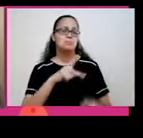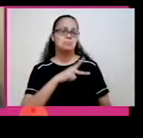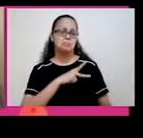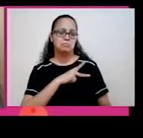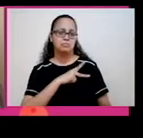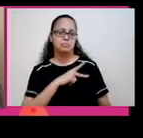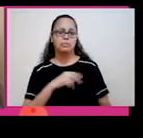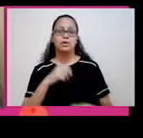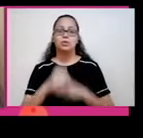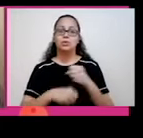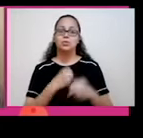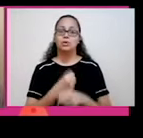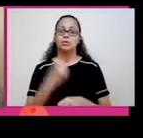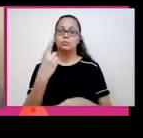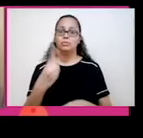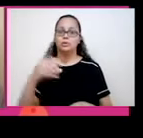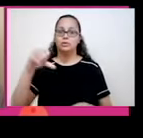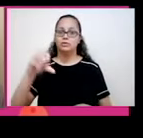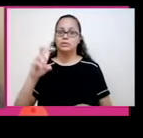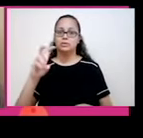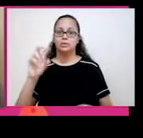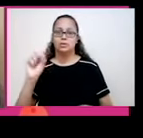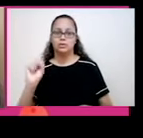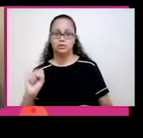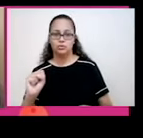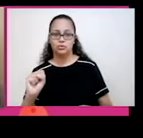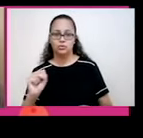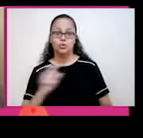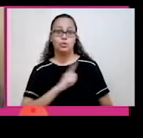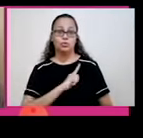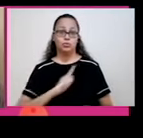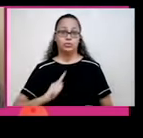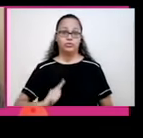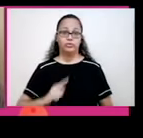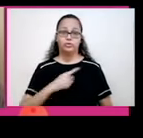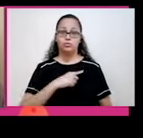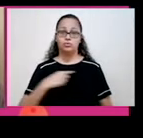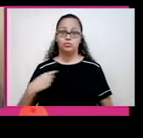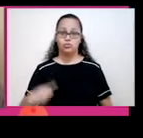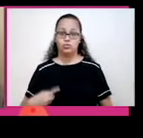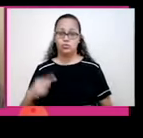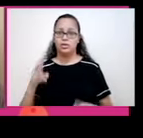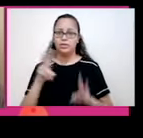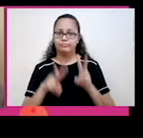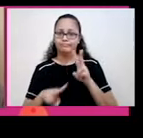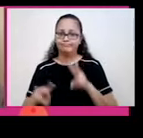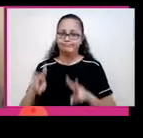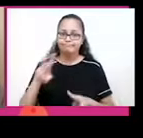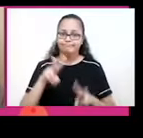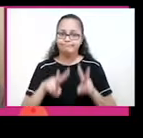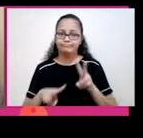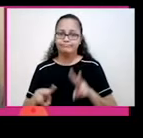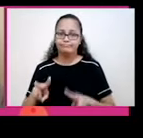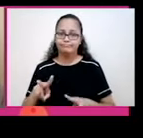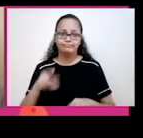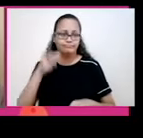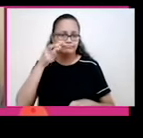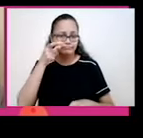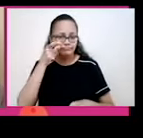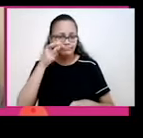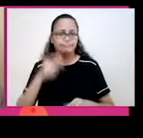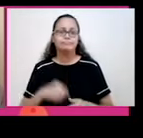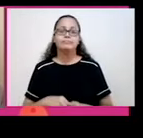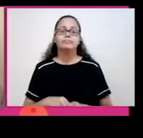Em 1958, o governo chinês aumentou a fiscalização da produção pelas terras,